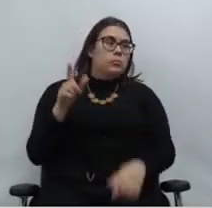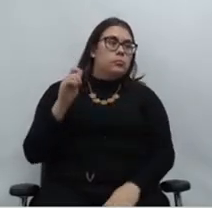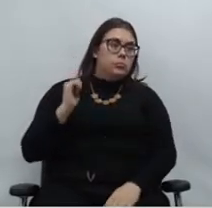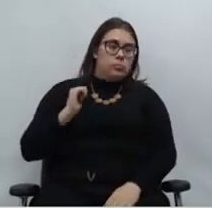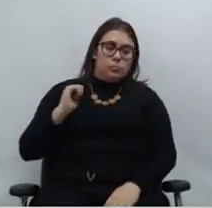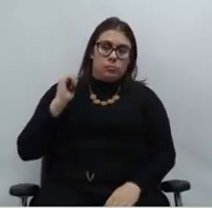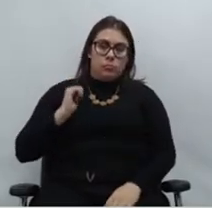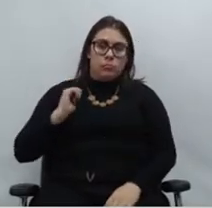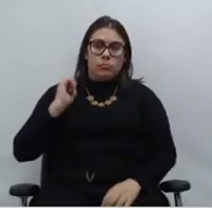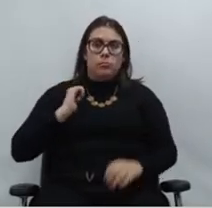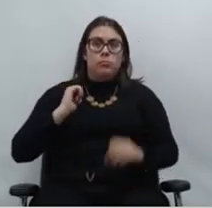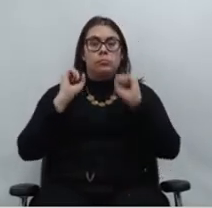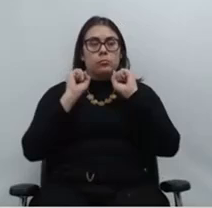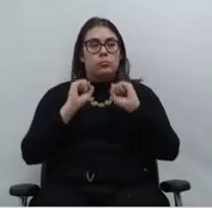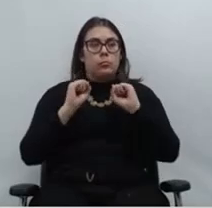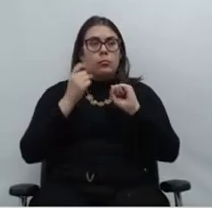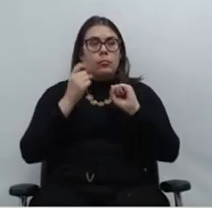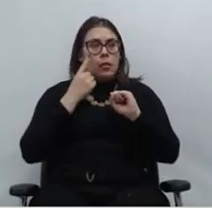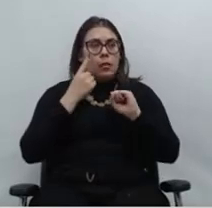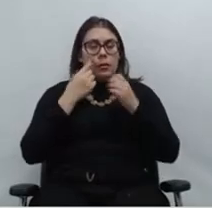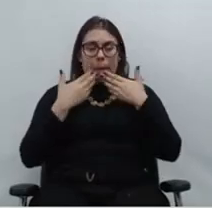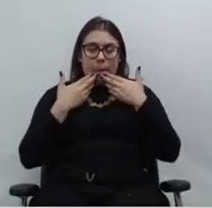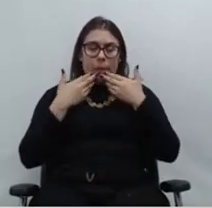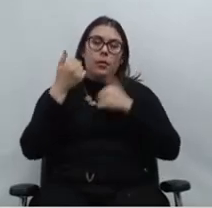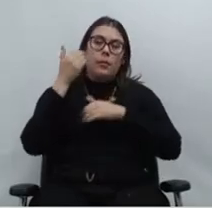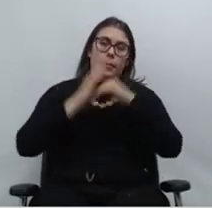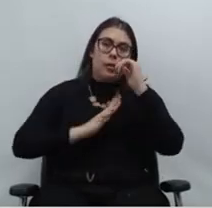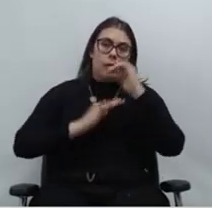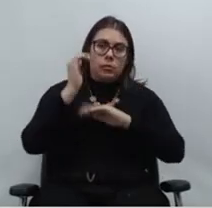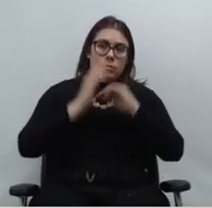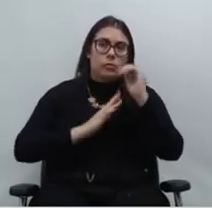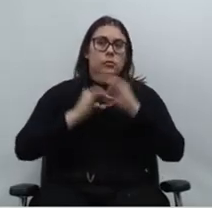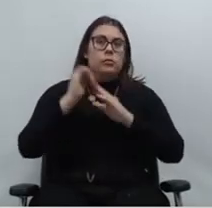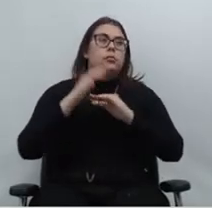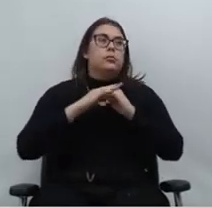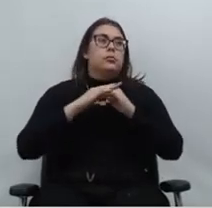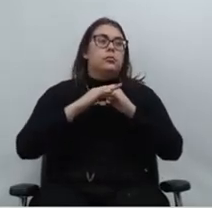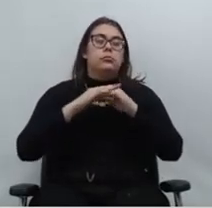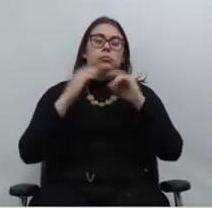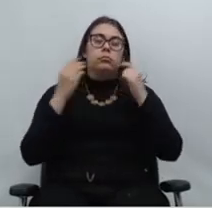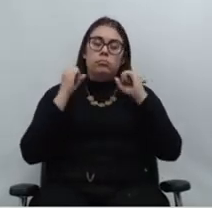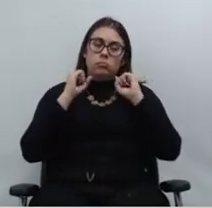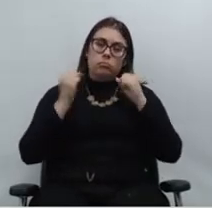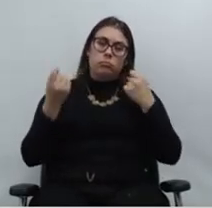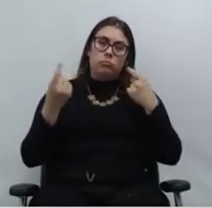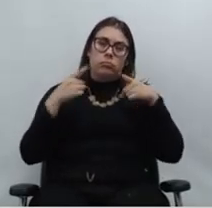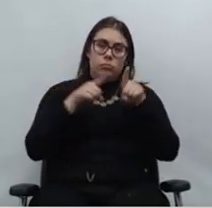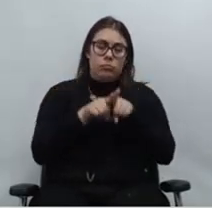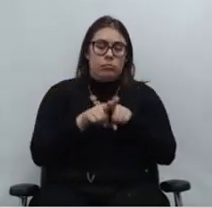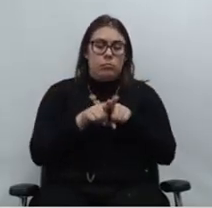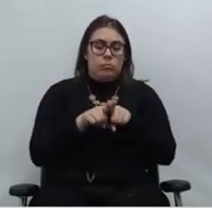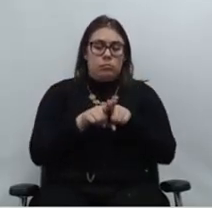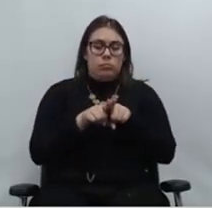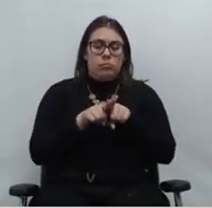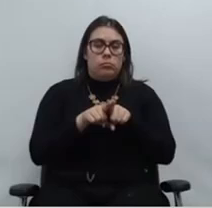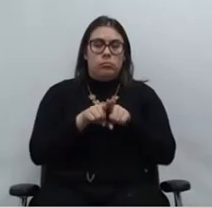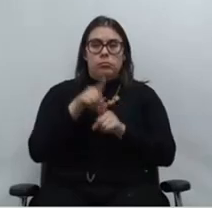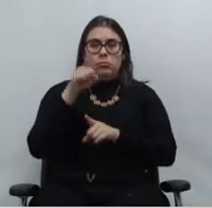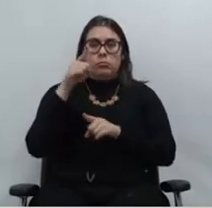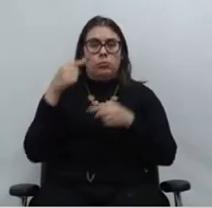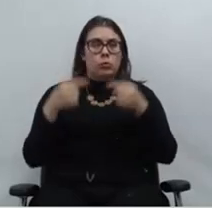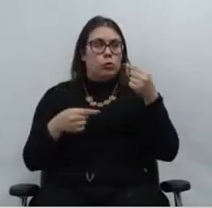possam desenvolver diagnósticos e análises no aprimoramento de práticas e atuações da instituição. E essas parcerias deverão levar em conta a adoção de políticas